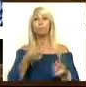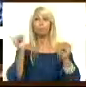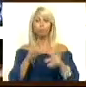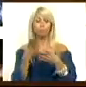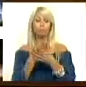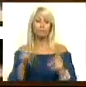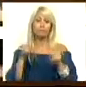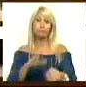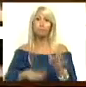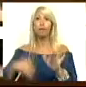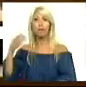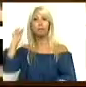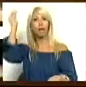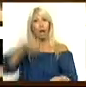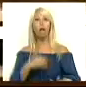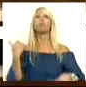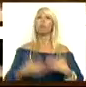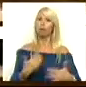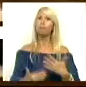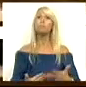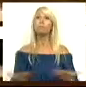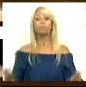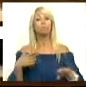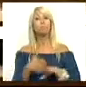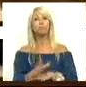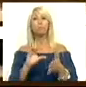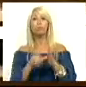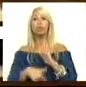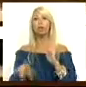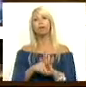com proatividade e, portanto, através justamente de um projeto de lei